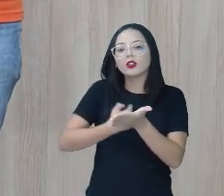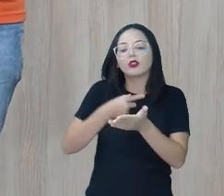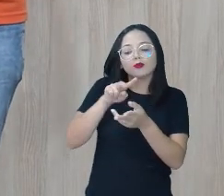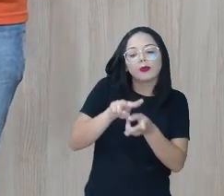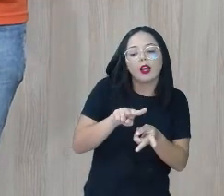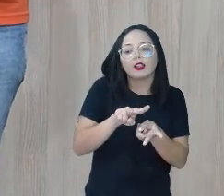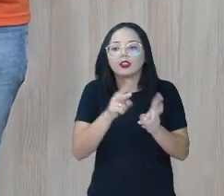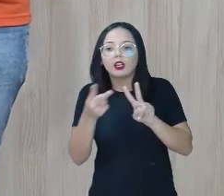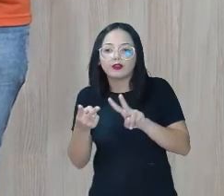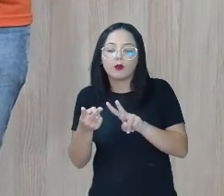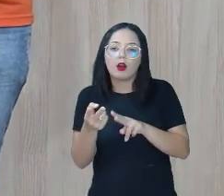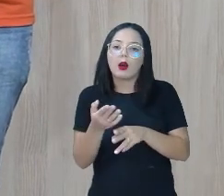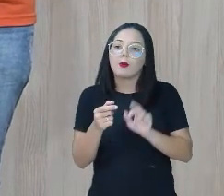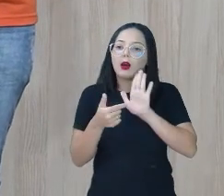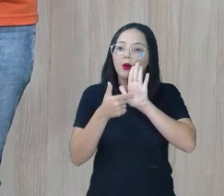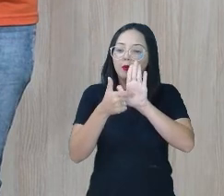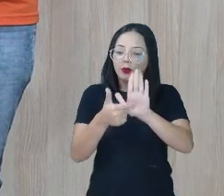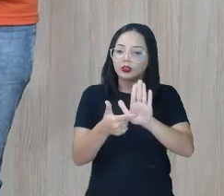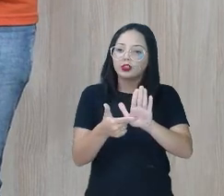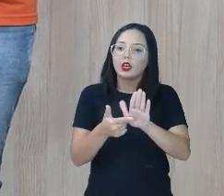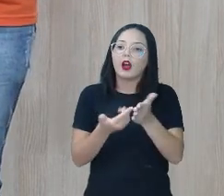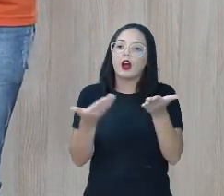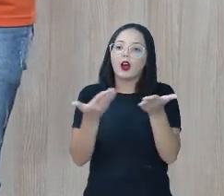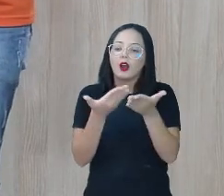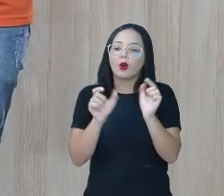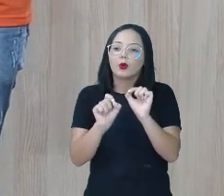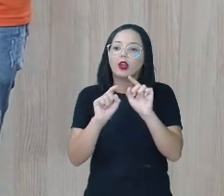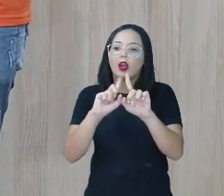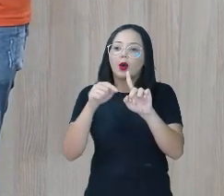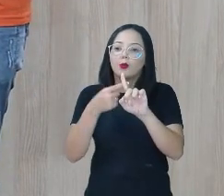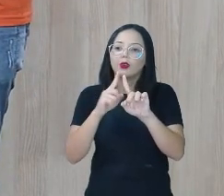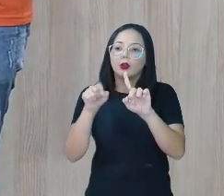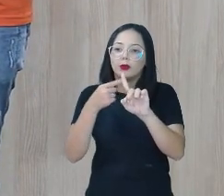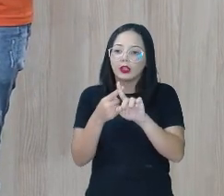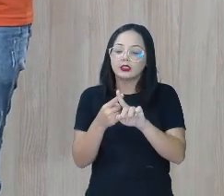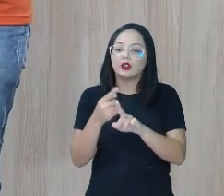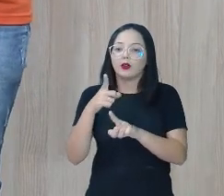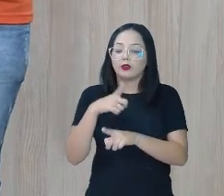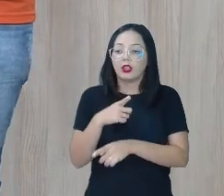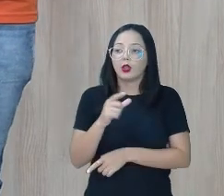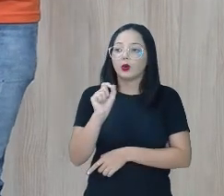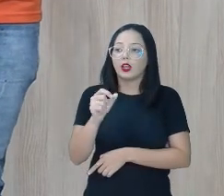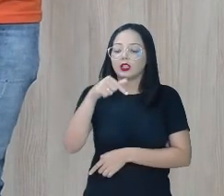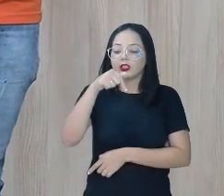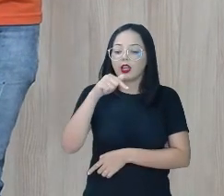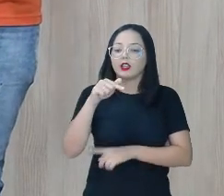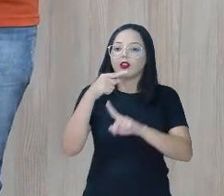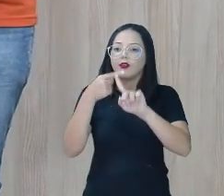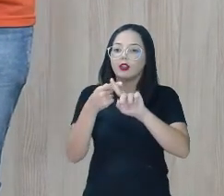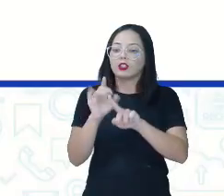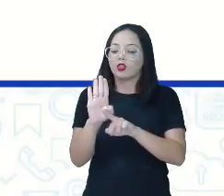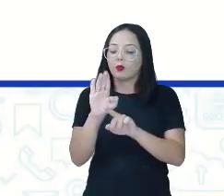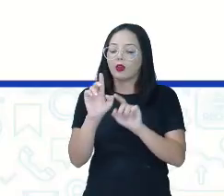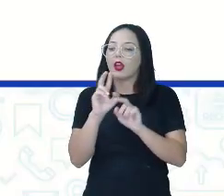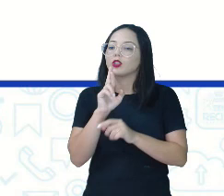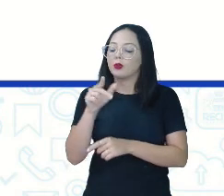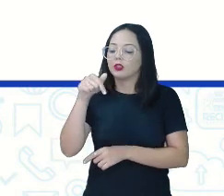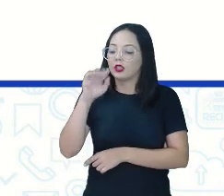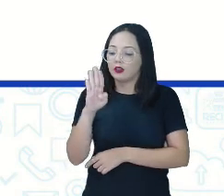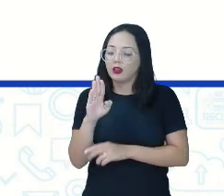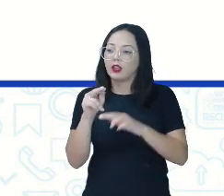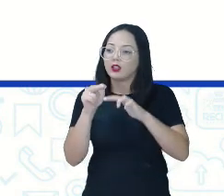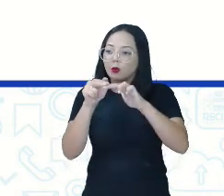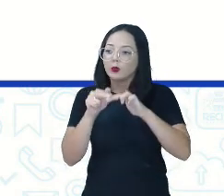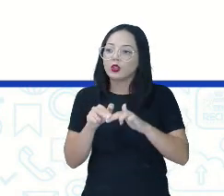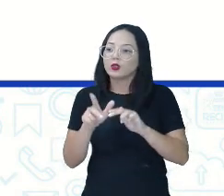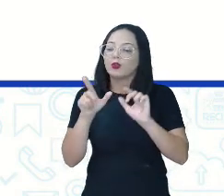um pontinho, para indicar aí a multiplicação. Então, eu tenho aqui 7 vezes B é 7B. Então,